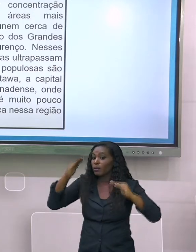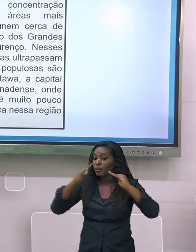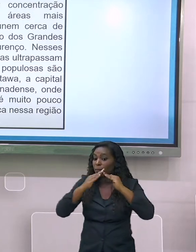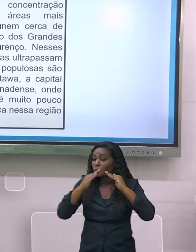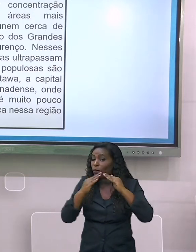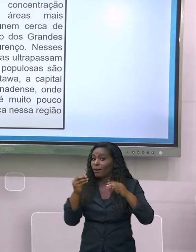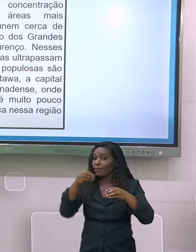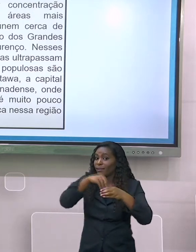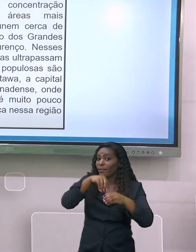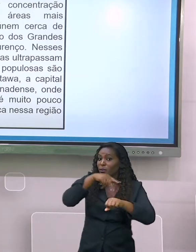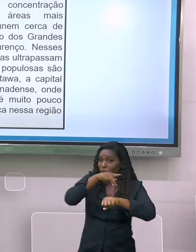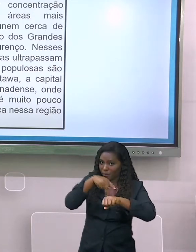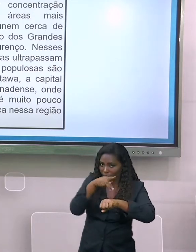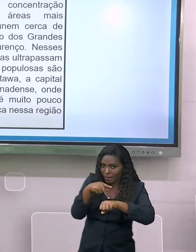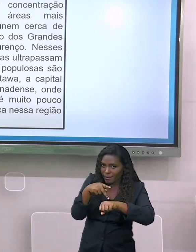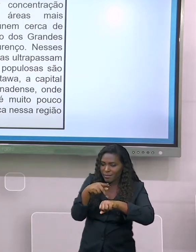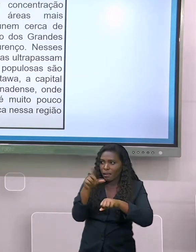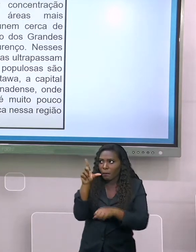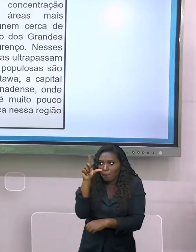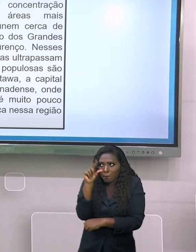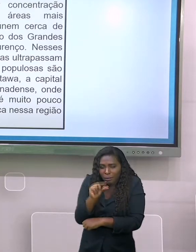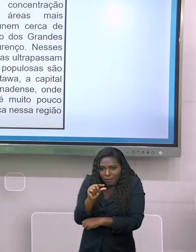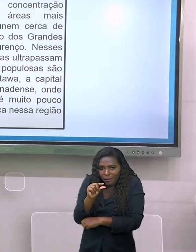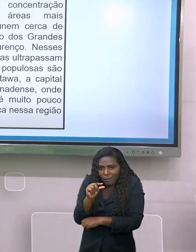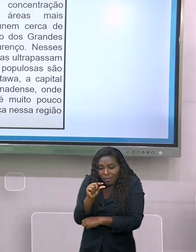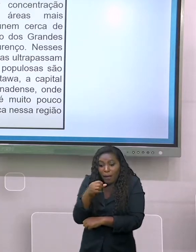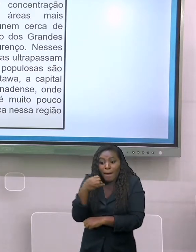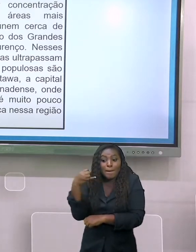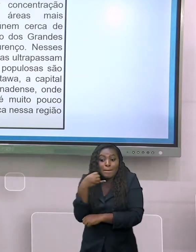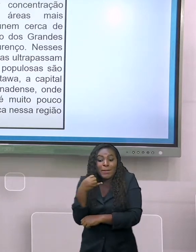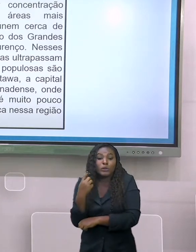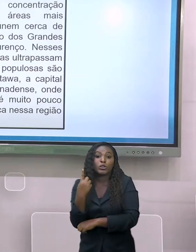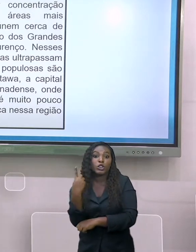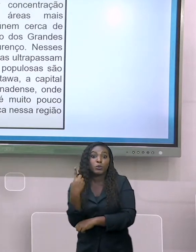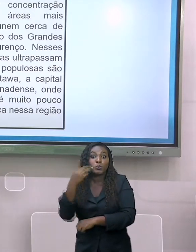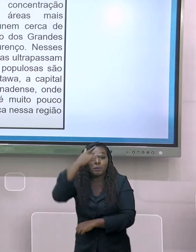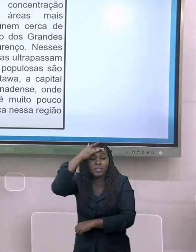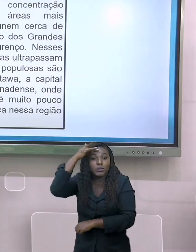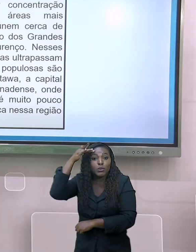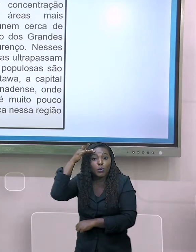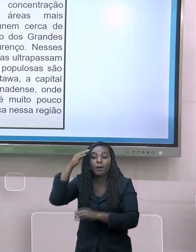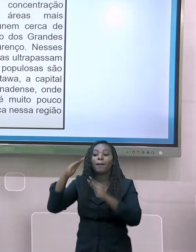norte, tá? Menos de 1 habitante por quilômetro quadrado.